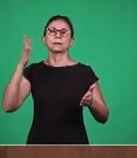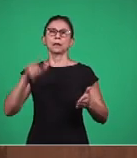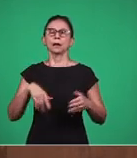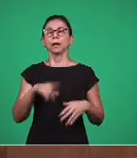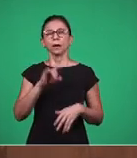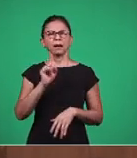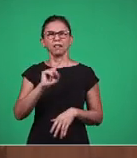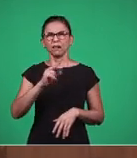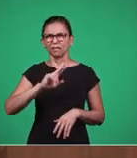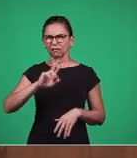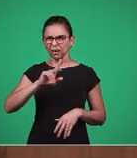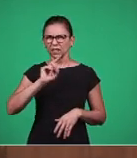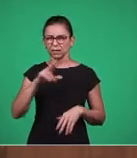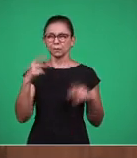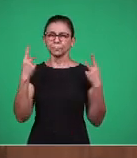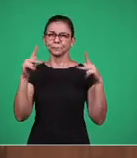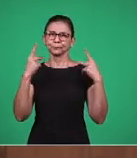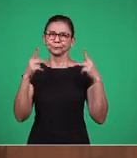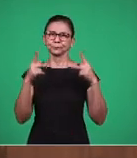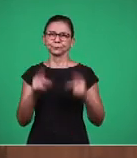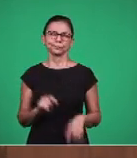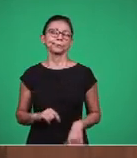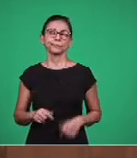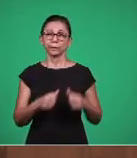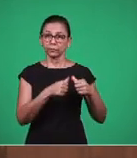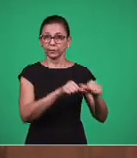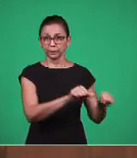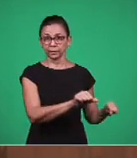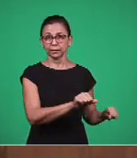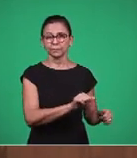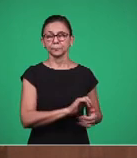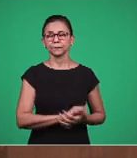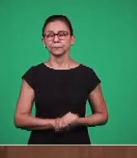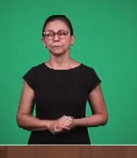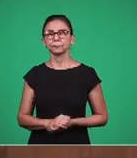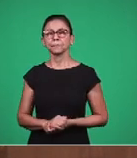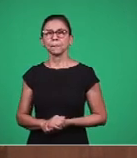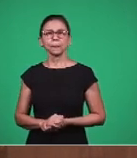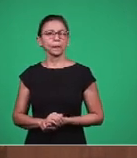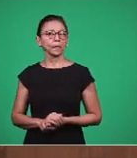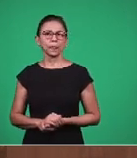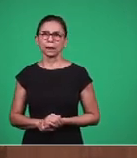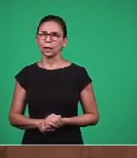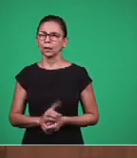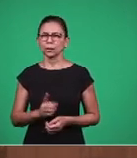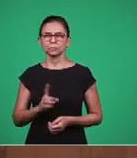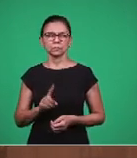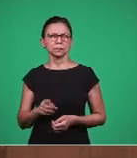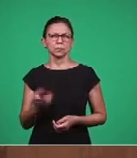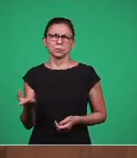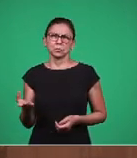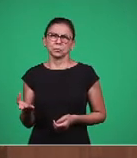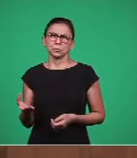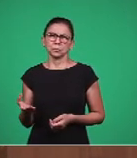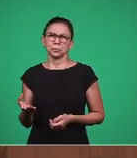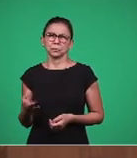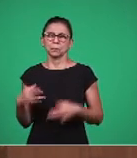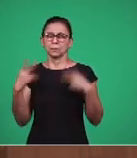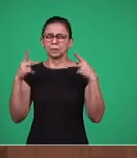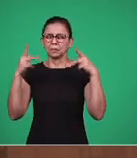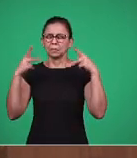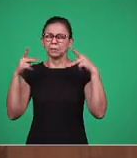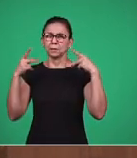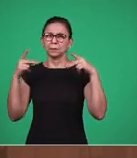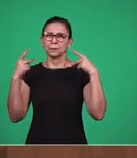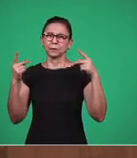só? Está ótimo. Não vai. A igreja não vai viver nessa hora de pregação. A igreja vai viver da